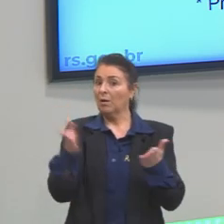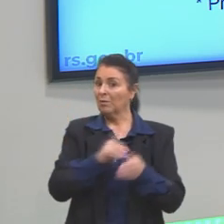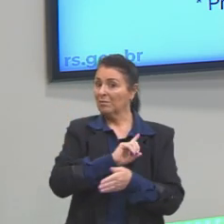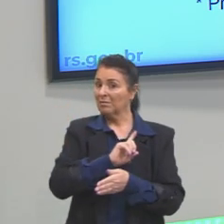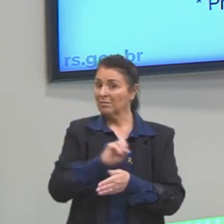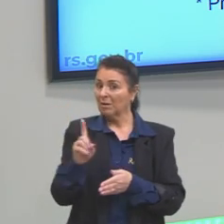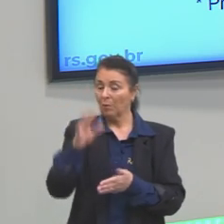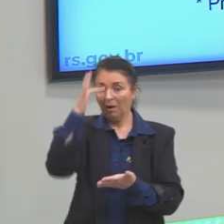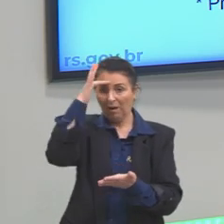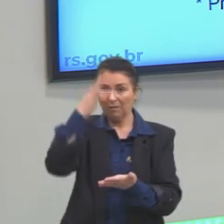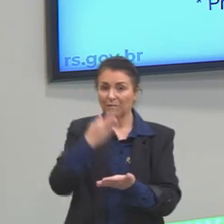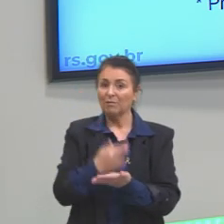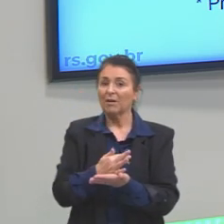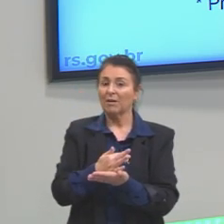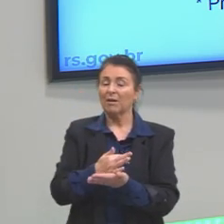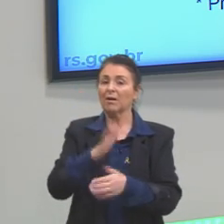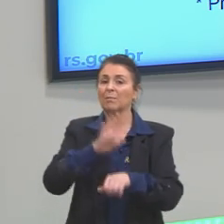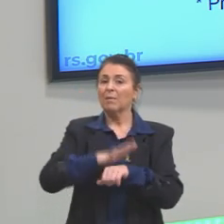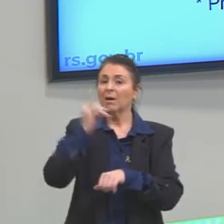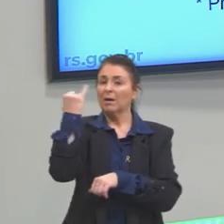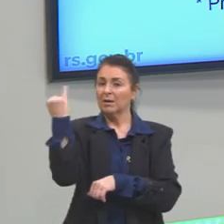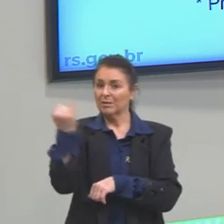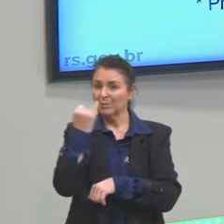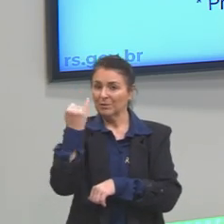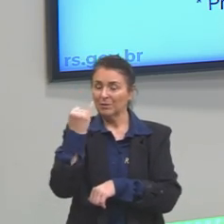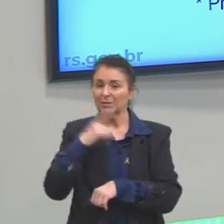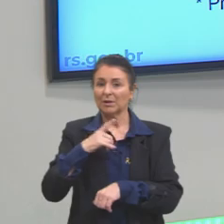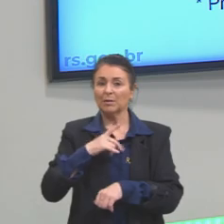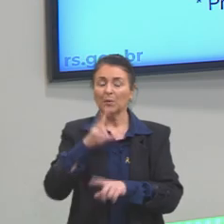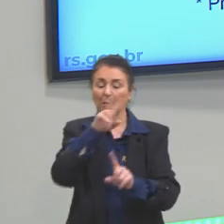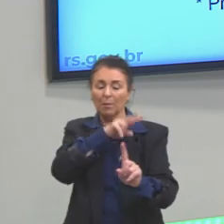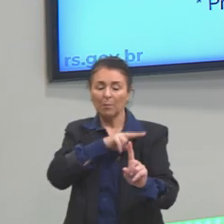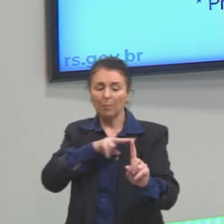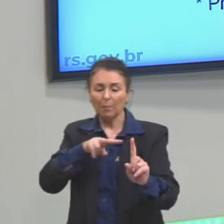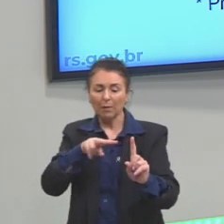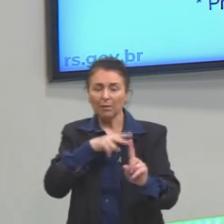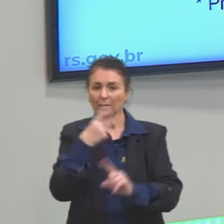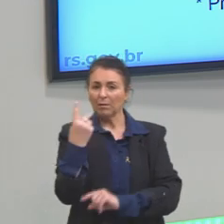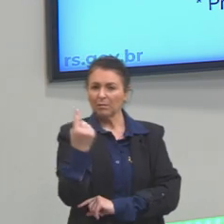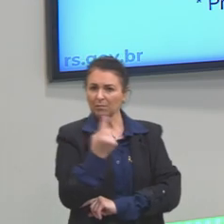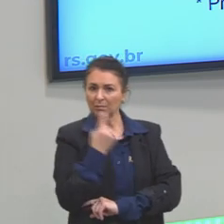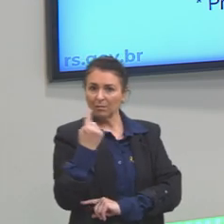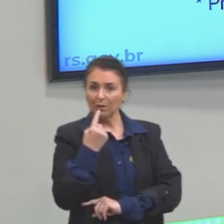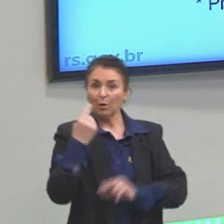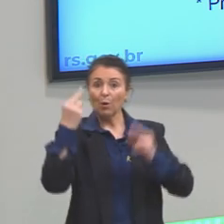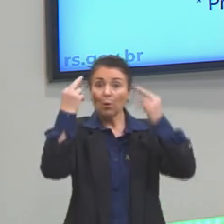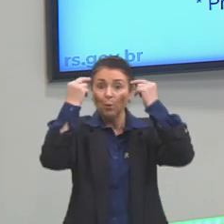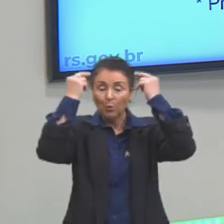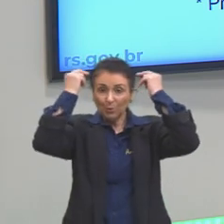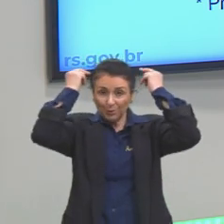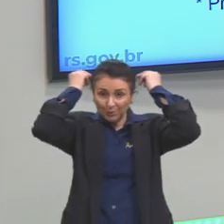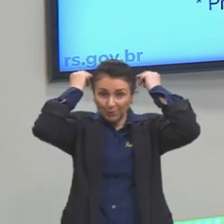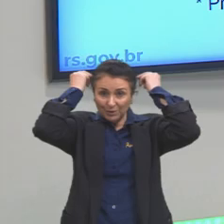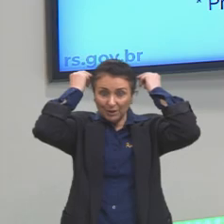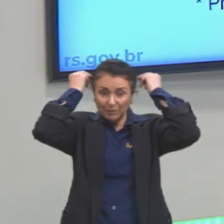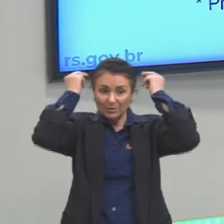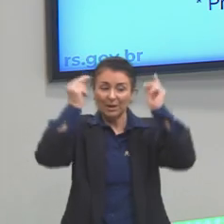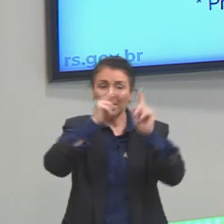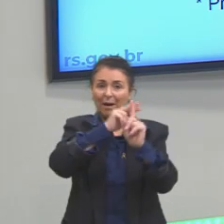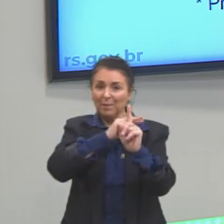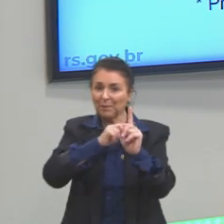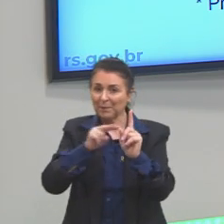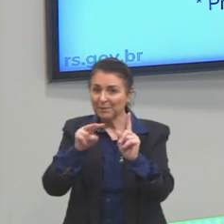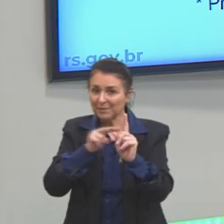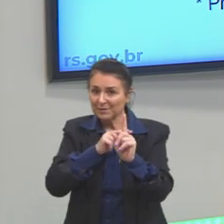plano aqui também tem tudo uma perspectiva individualista enquanto os gregos a perspectiva